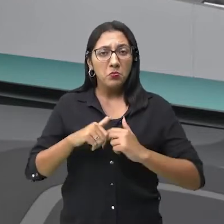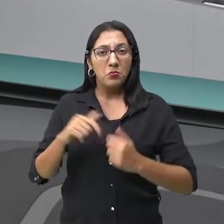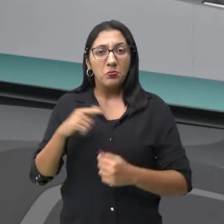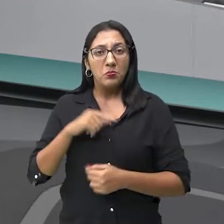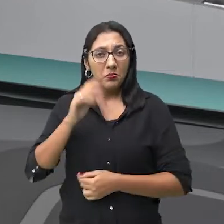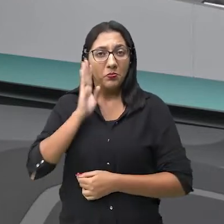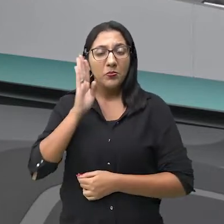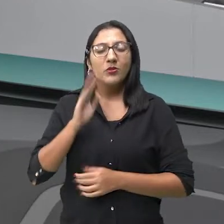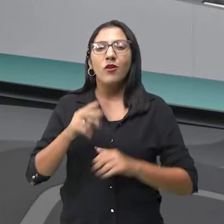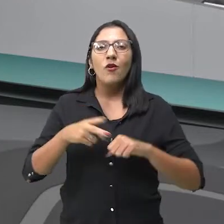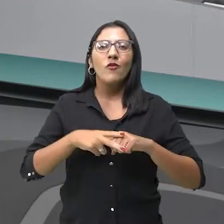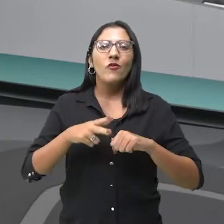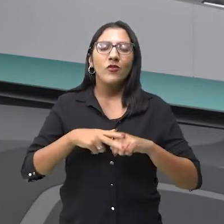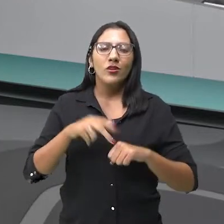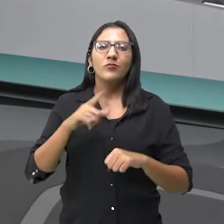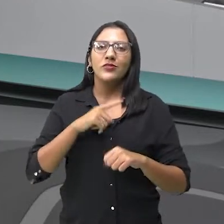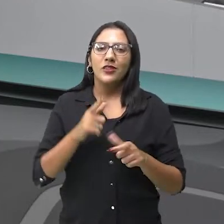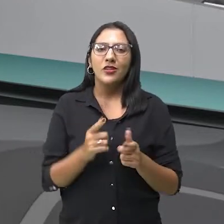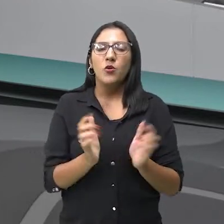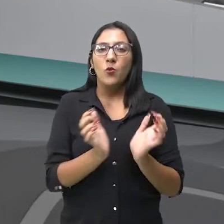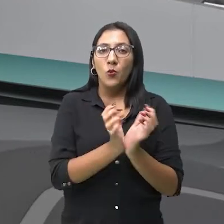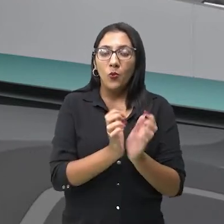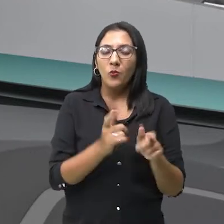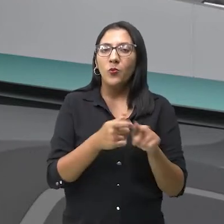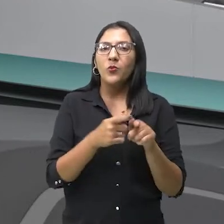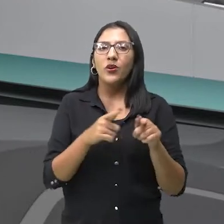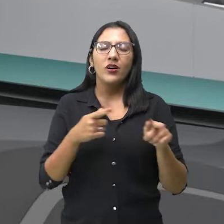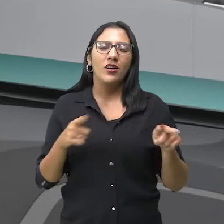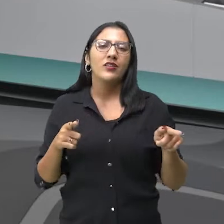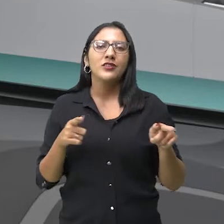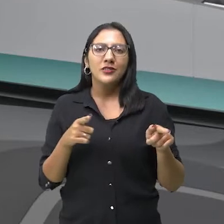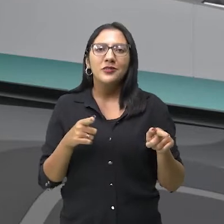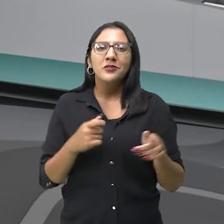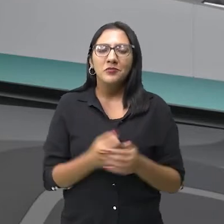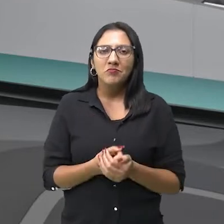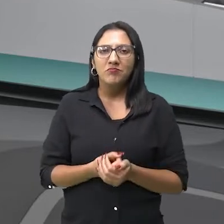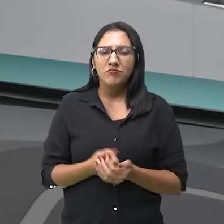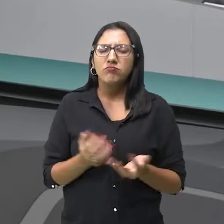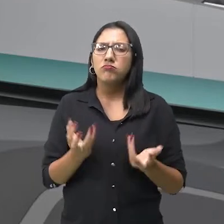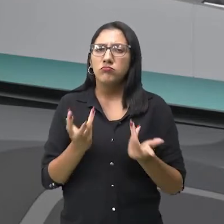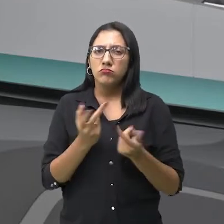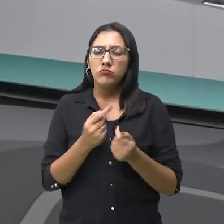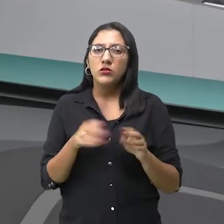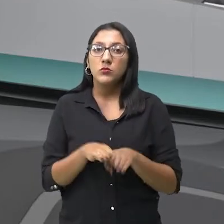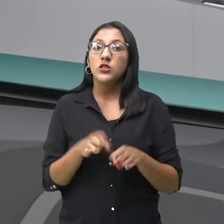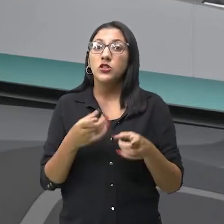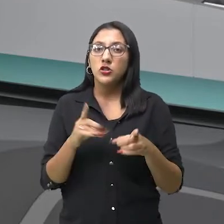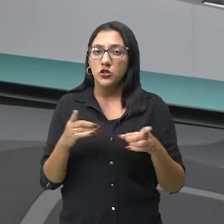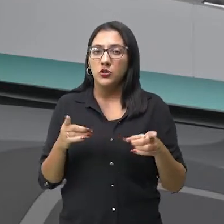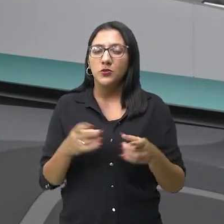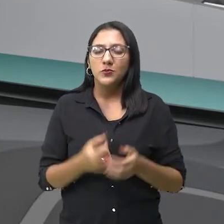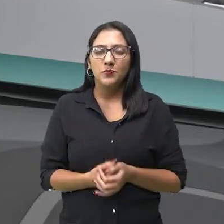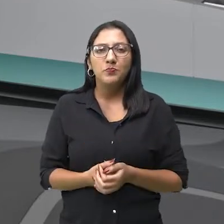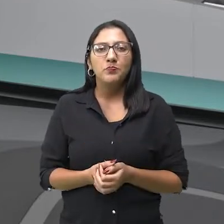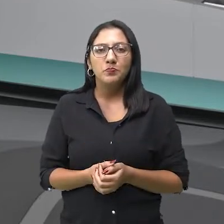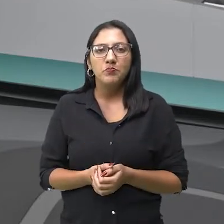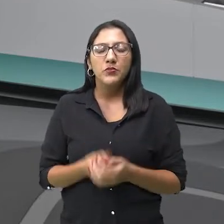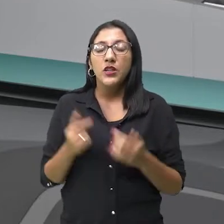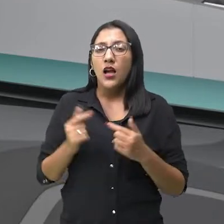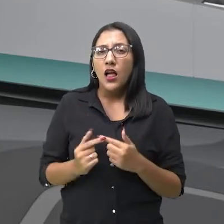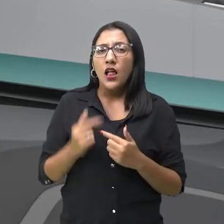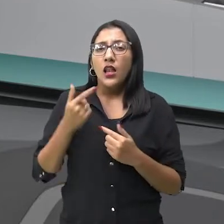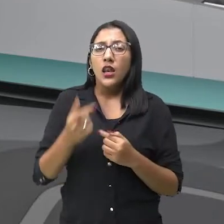que o verbo é essa classe gramatical, essa categoria gramatical extremamente dinâmica. Ok, pessoal? Para